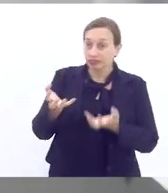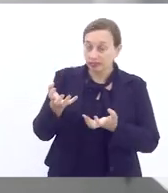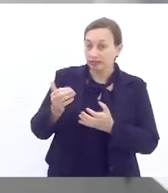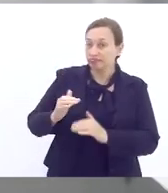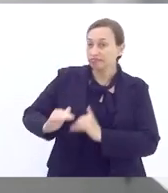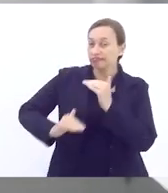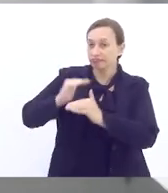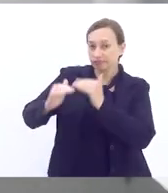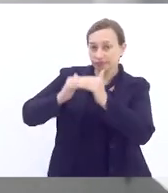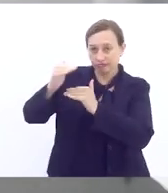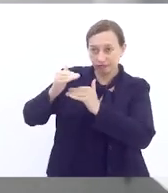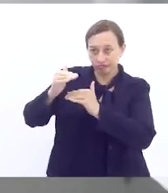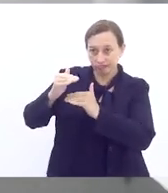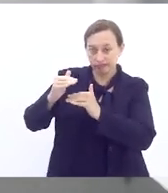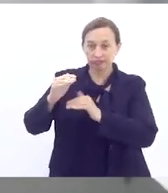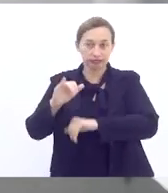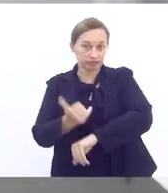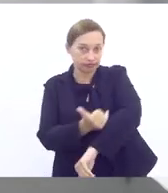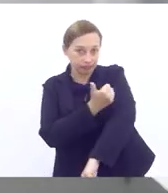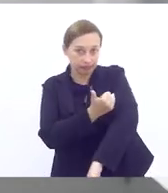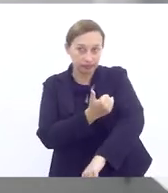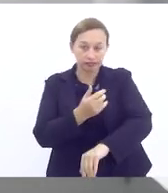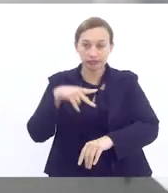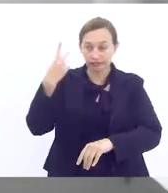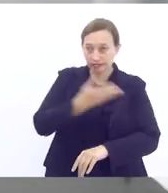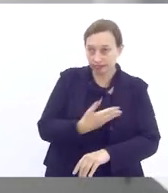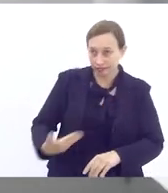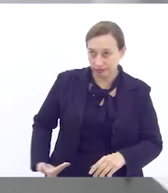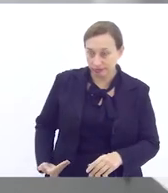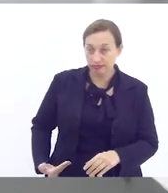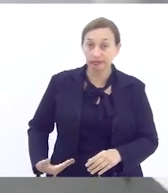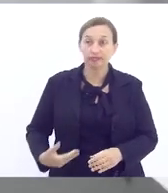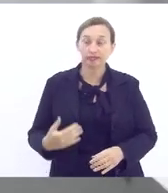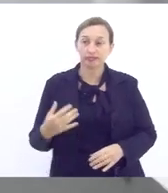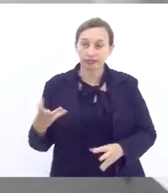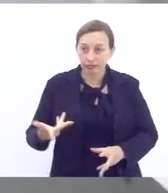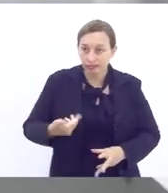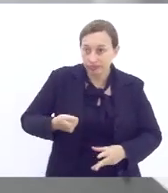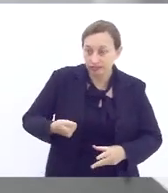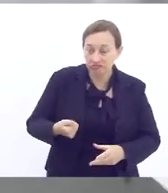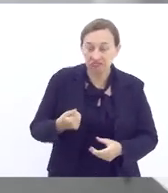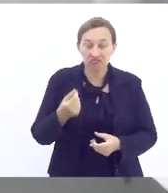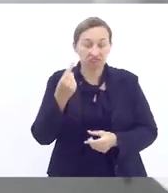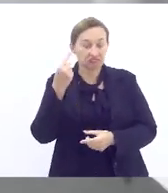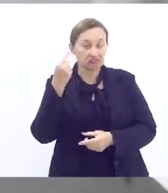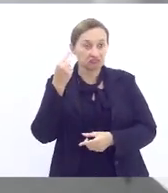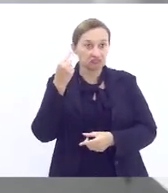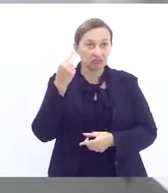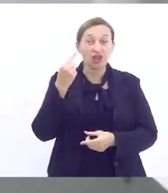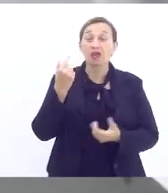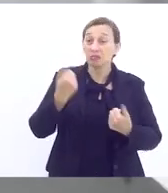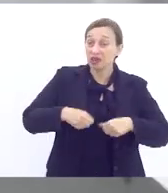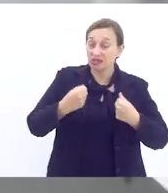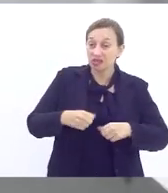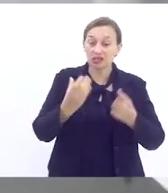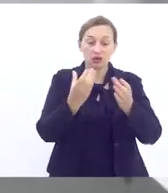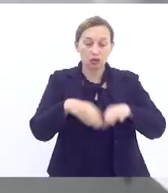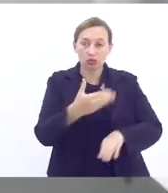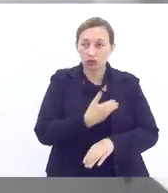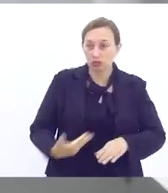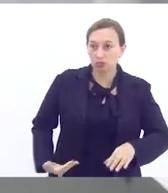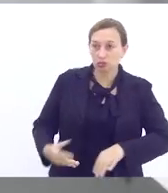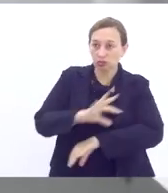desenvolvimento infraestrutura e políticas públicas estruturantes Não podemos pensar sem concurso público sem a figura